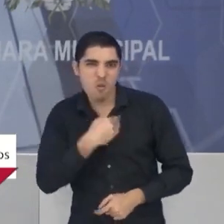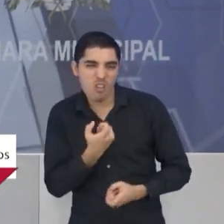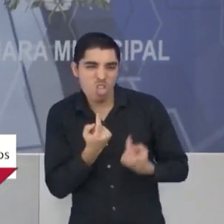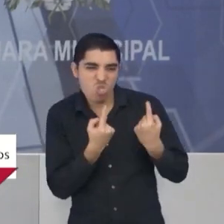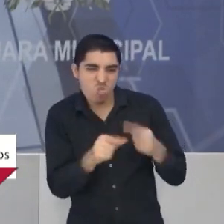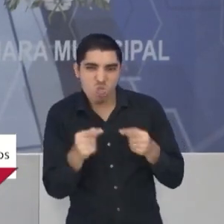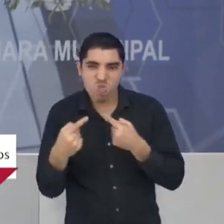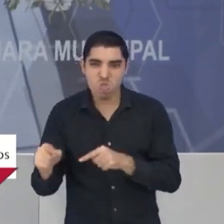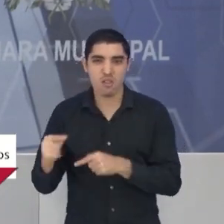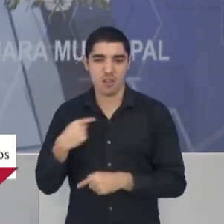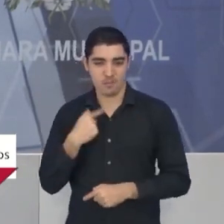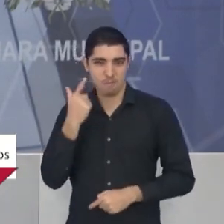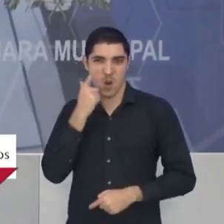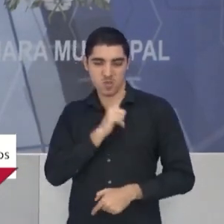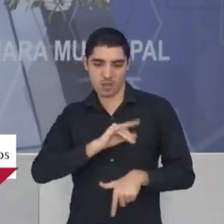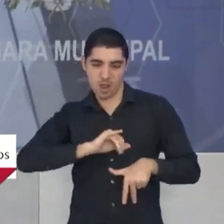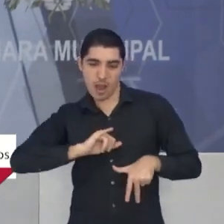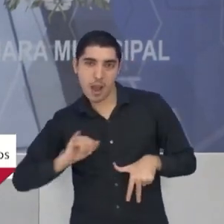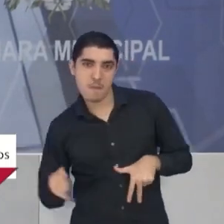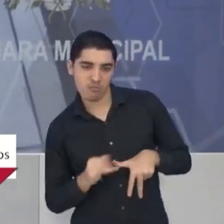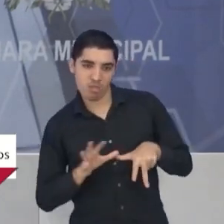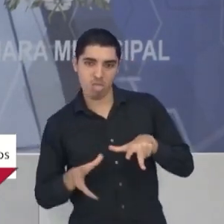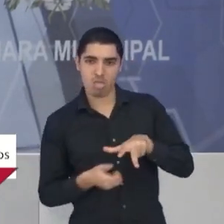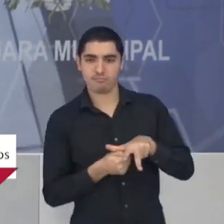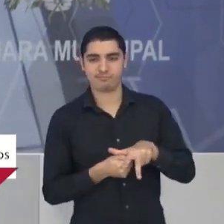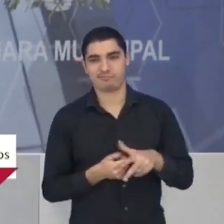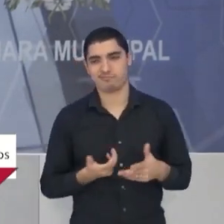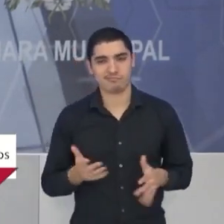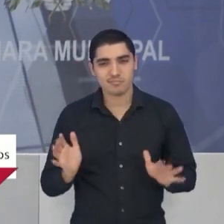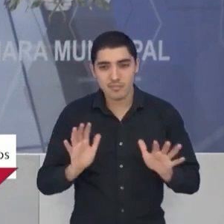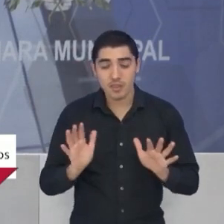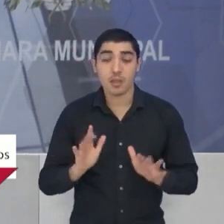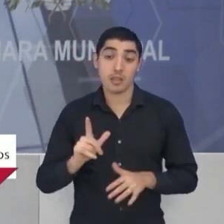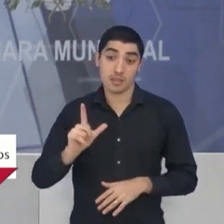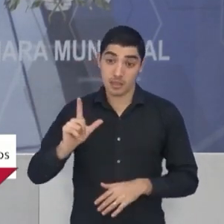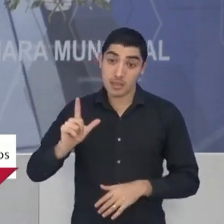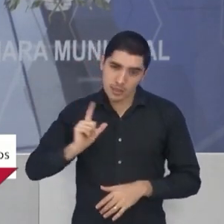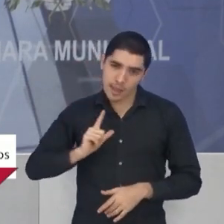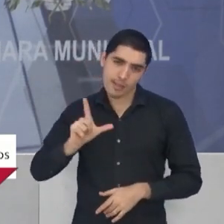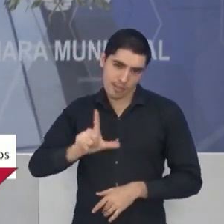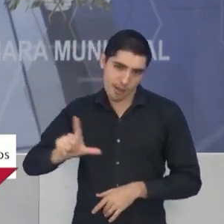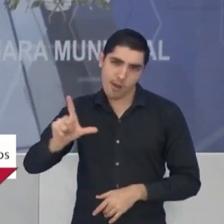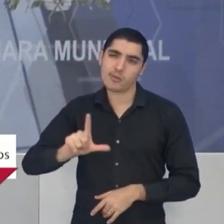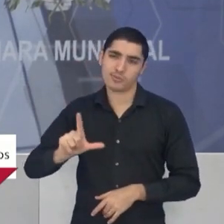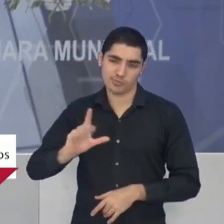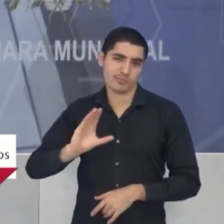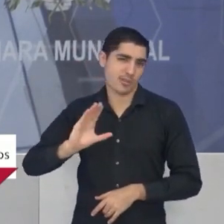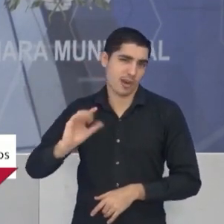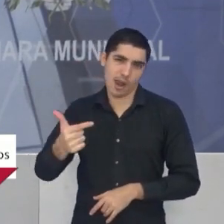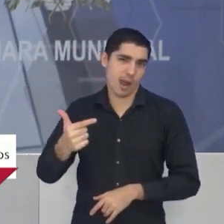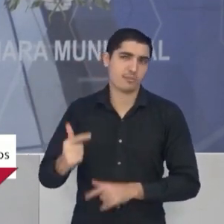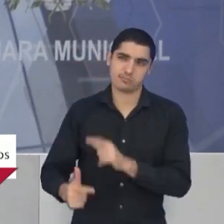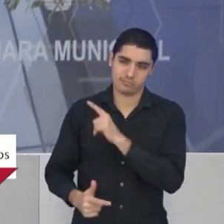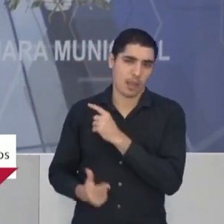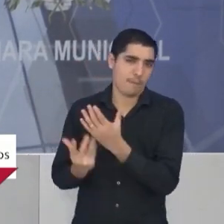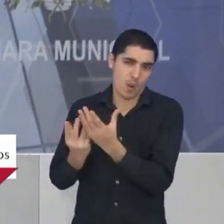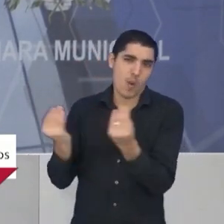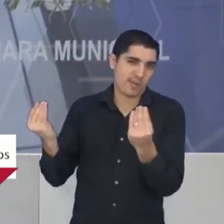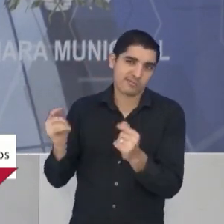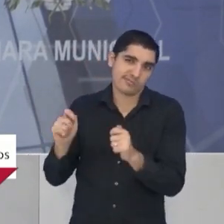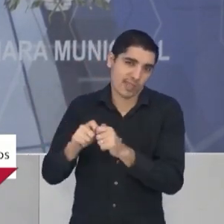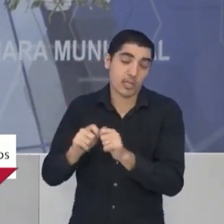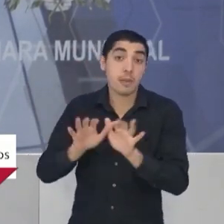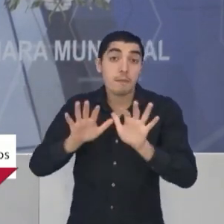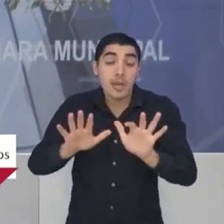extrair algum benefício é claro que isso existe mas é a imensa maioria que nos